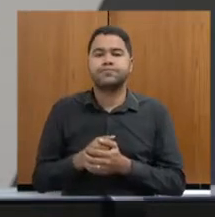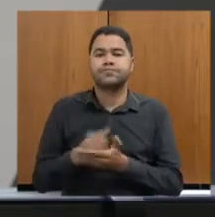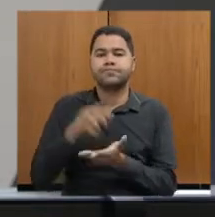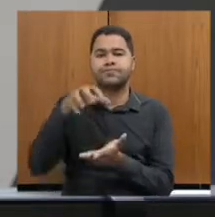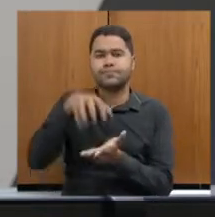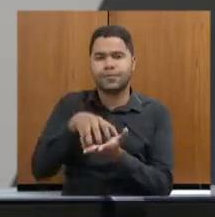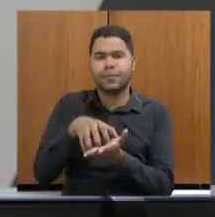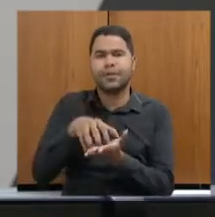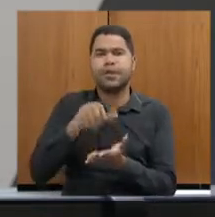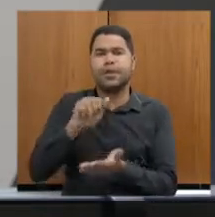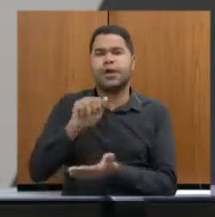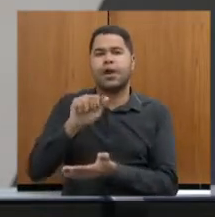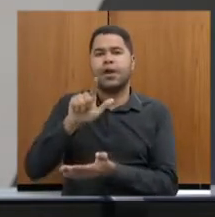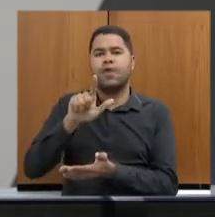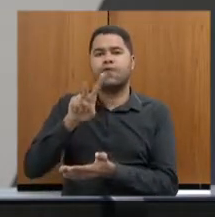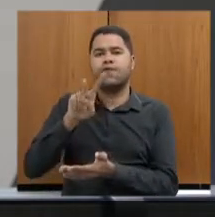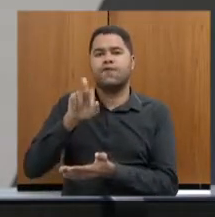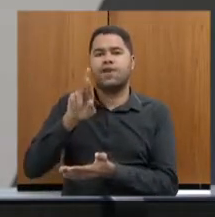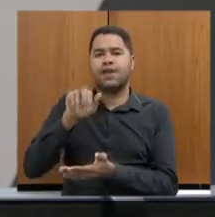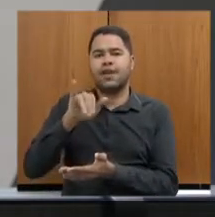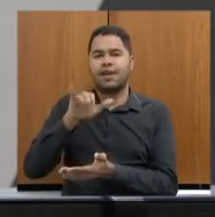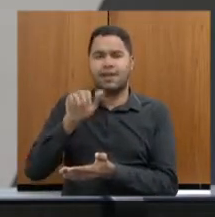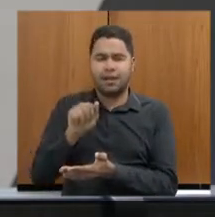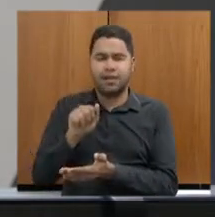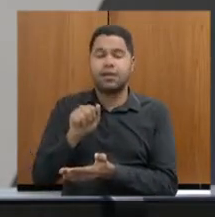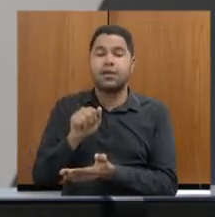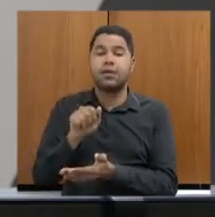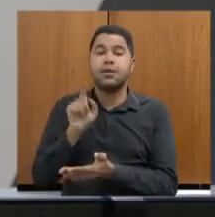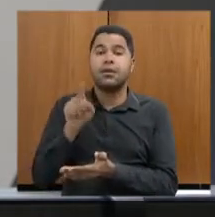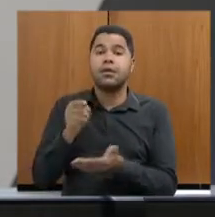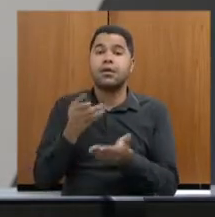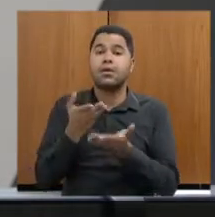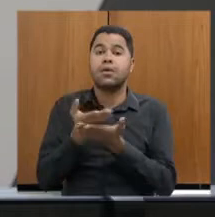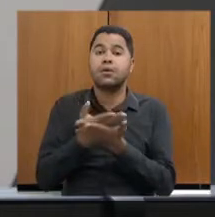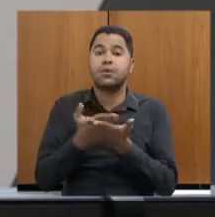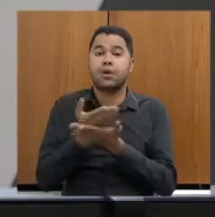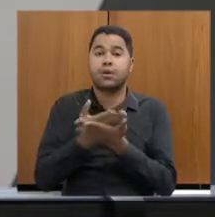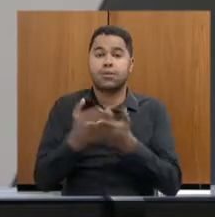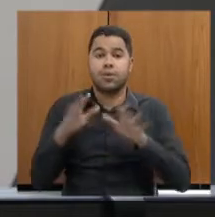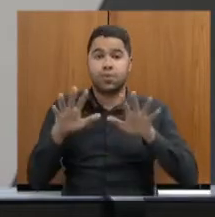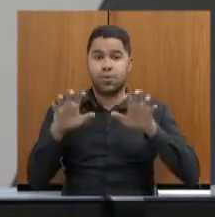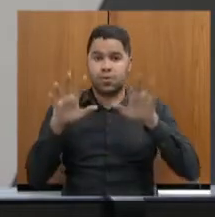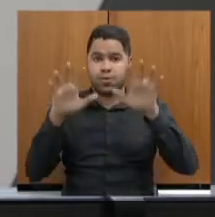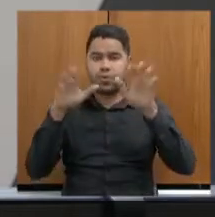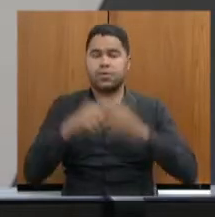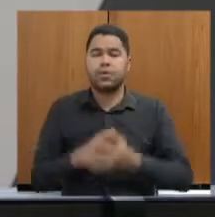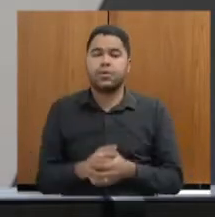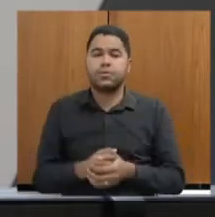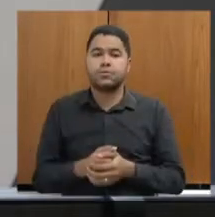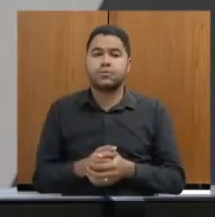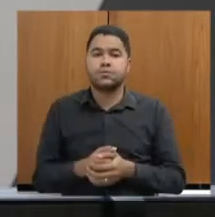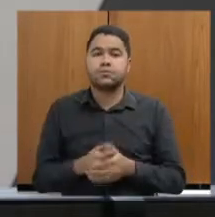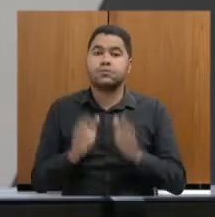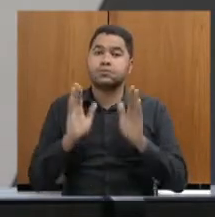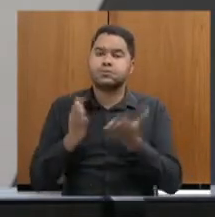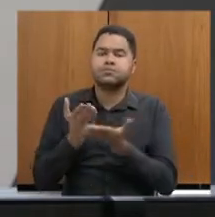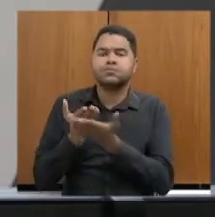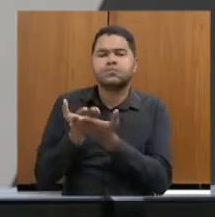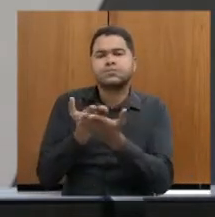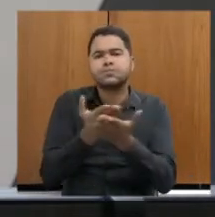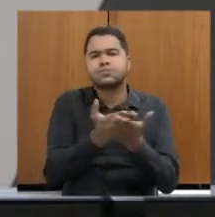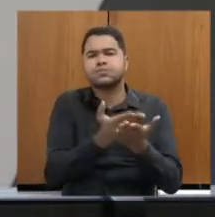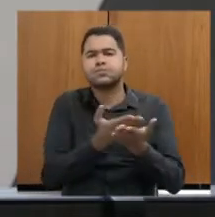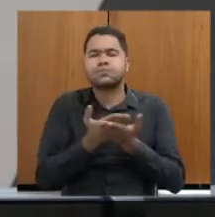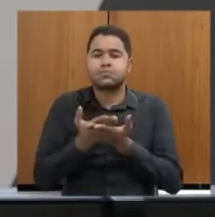fundação Lael Varella Mizael Cristiano Varella e o bar do tratamento oncológico e já em estudo